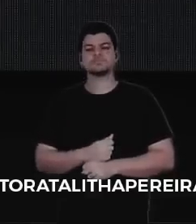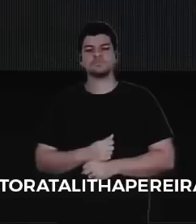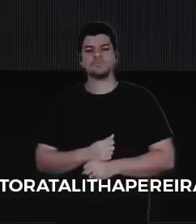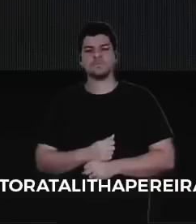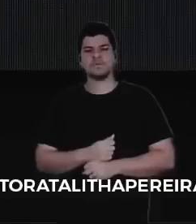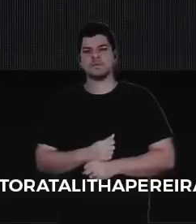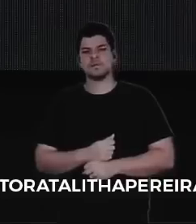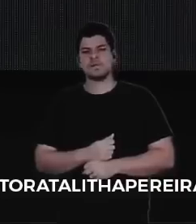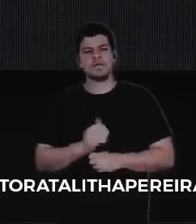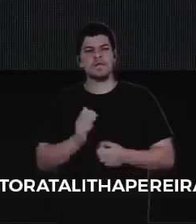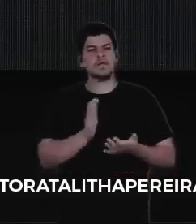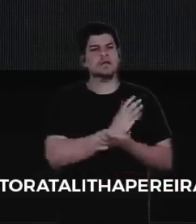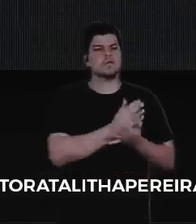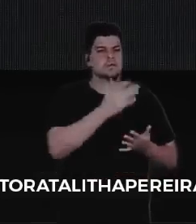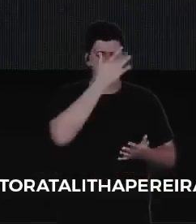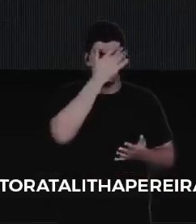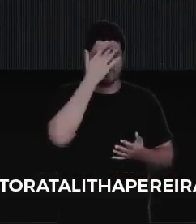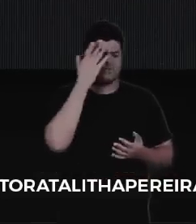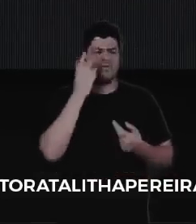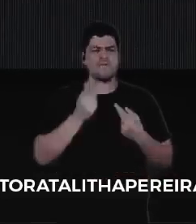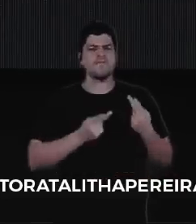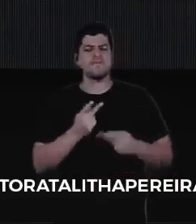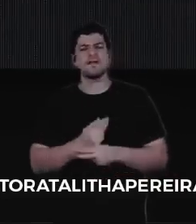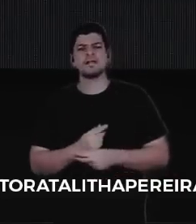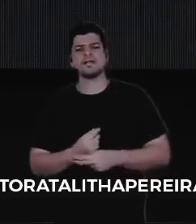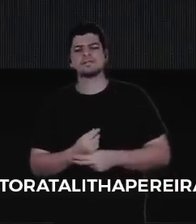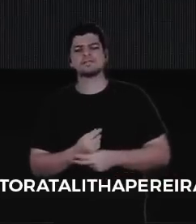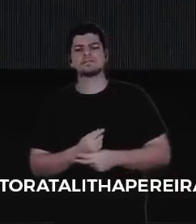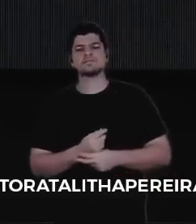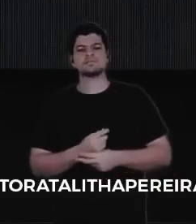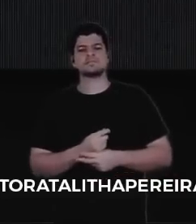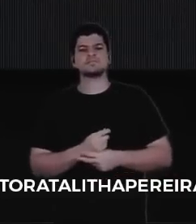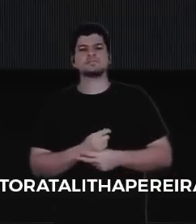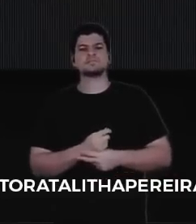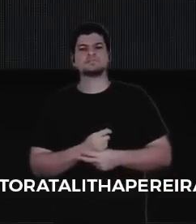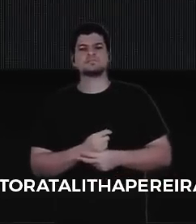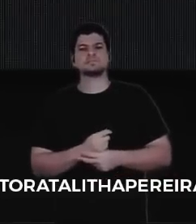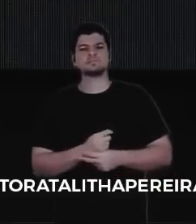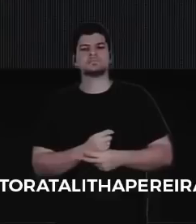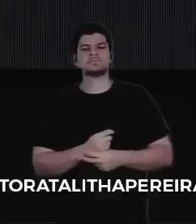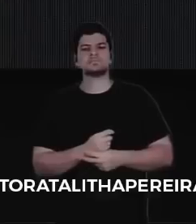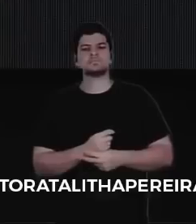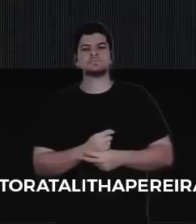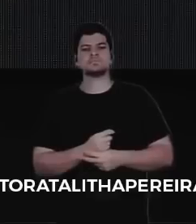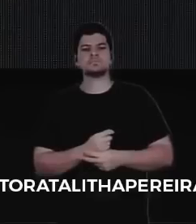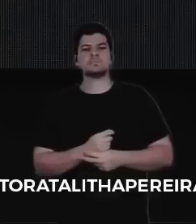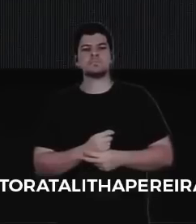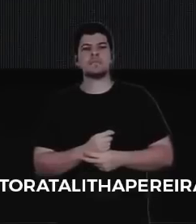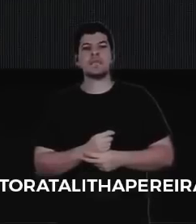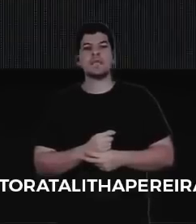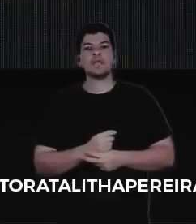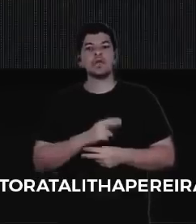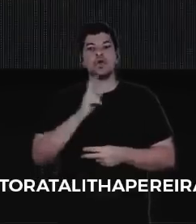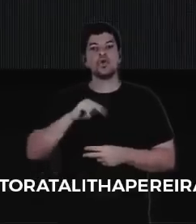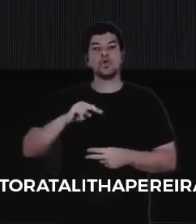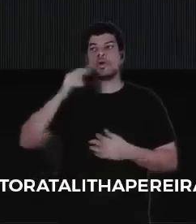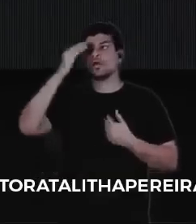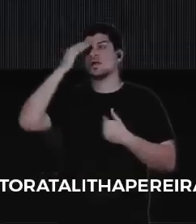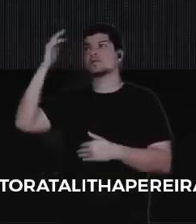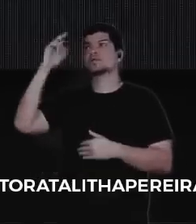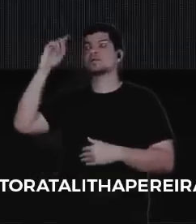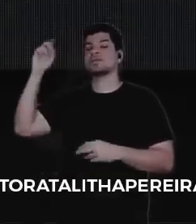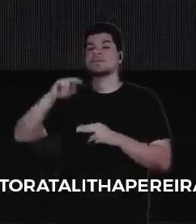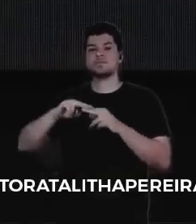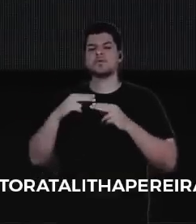Alguém já disse que até certa ocasião ela nunca tinha dado graças a Deus pelos espinhos da vida,